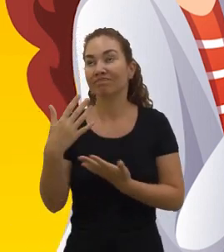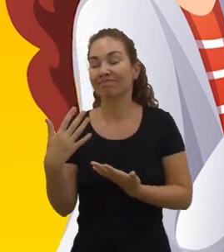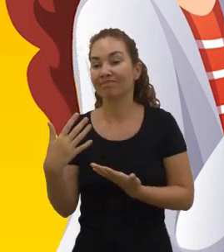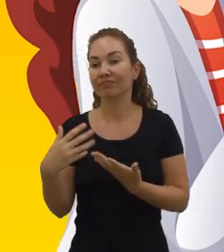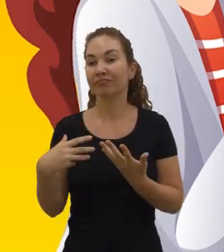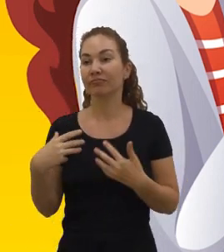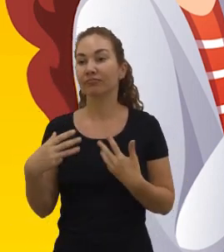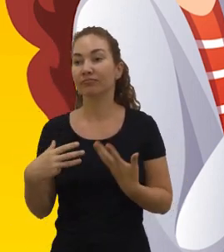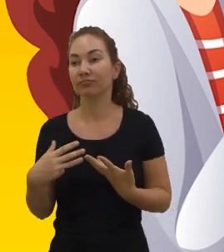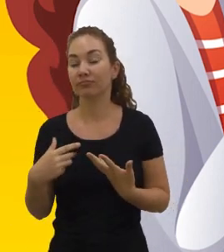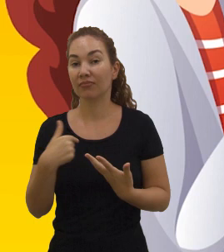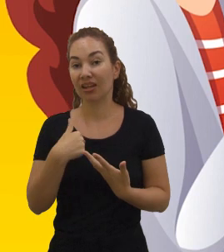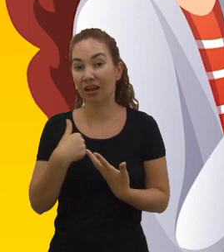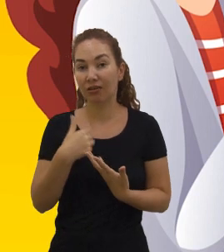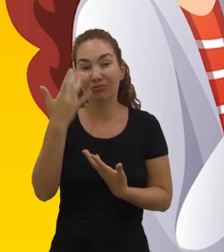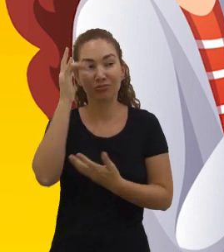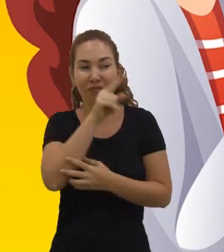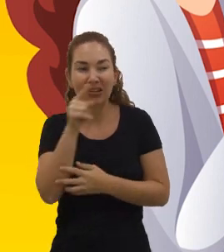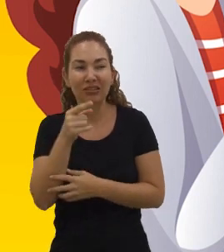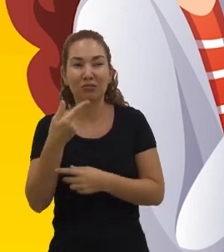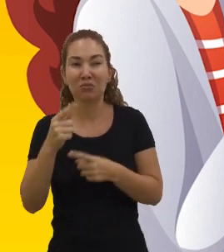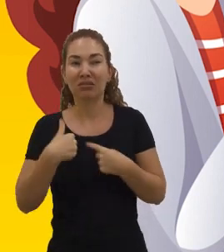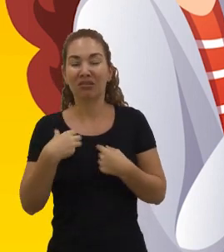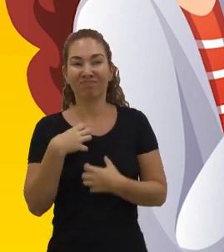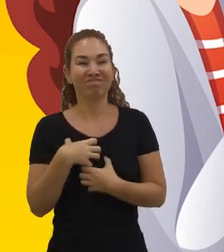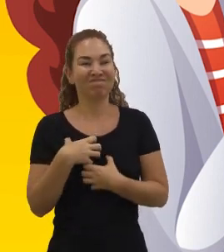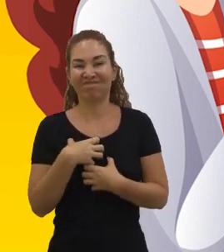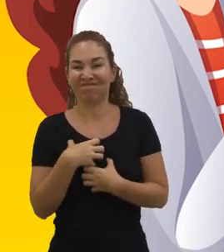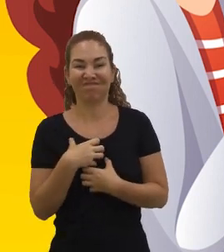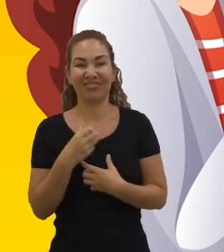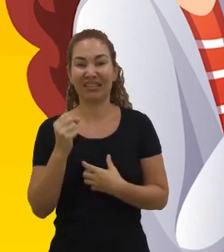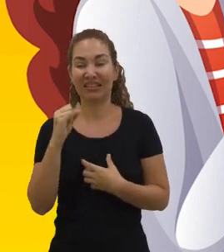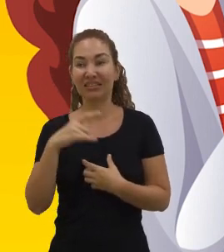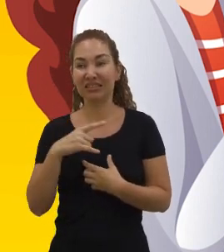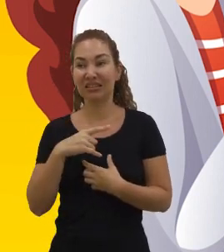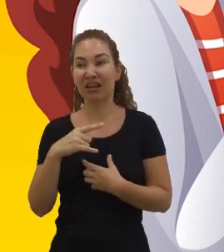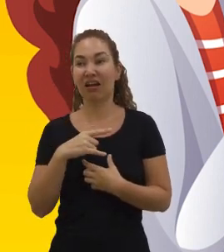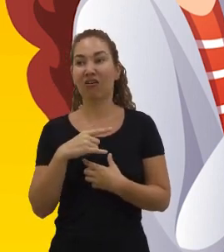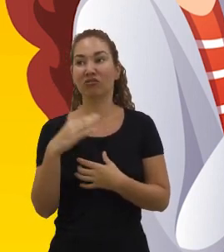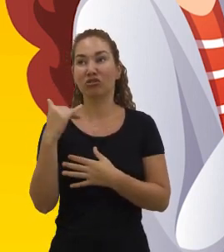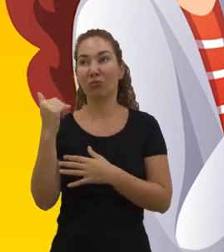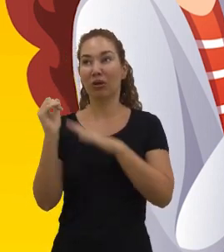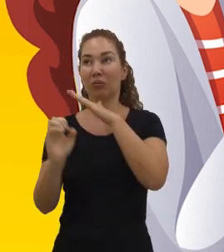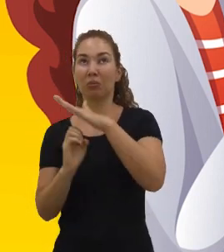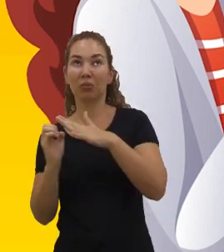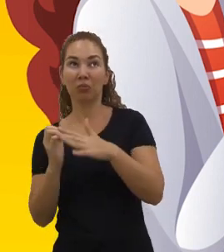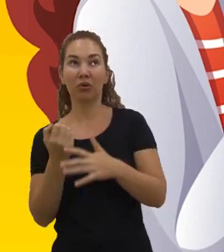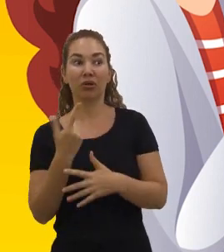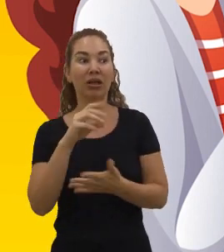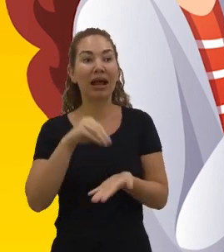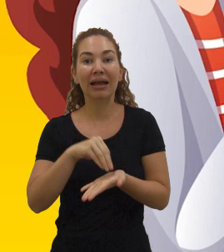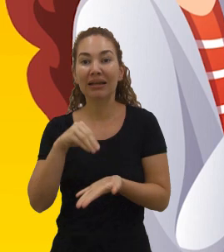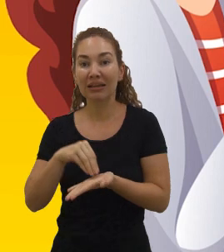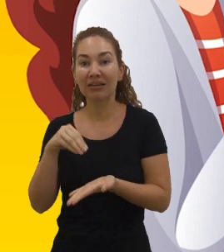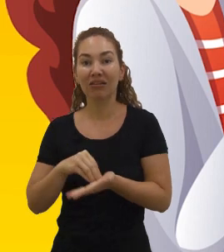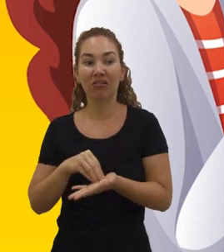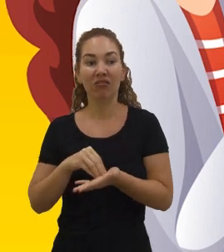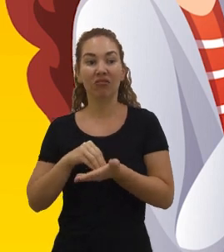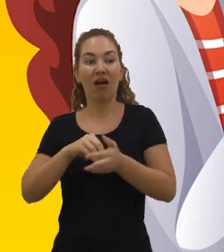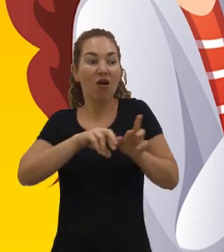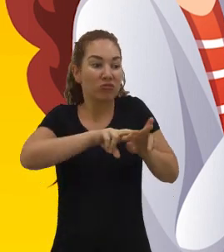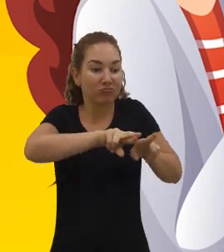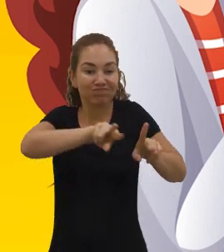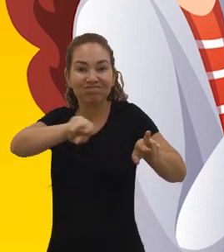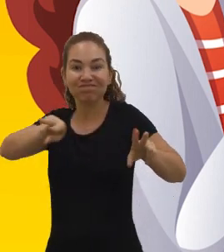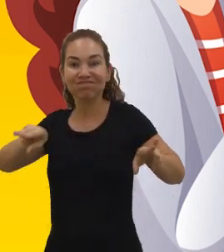que eu não sei vocês, mas eu me incomodo muito, assim, se eu for trabalhar numa empresa ou em algum lugar que falta essa diversidade,